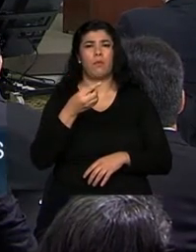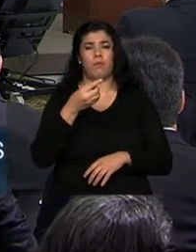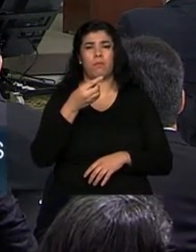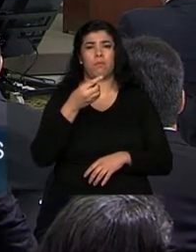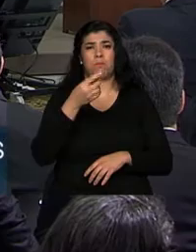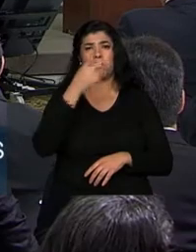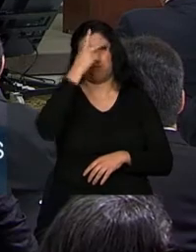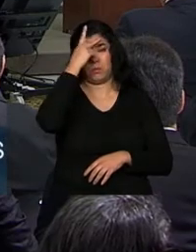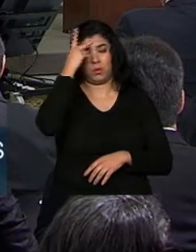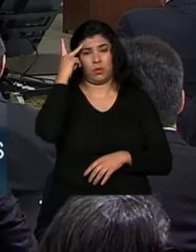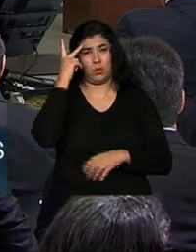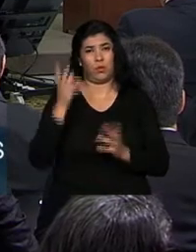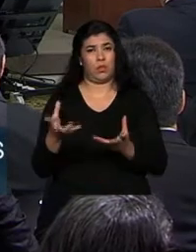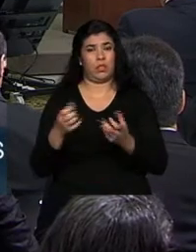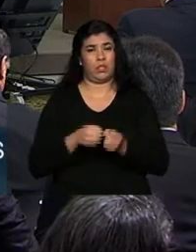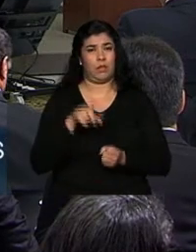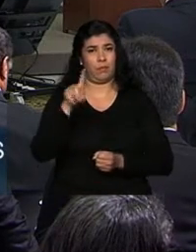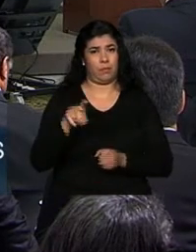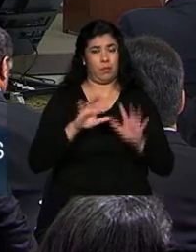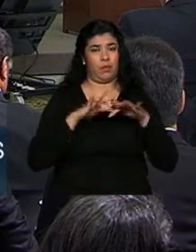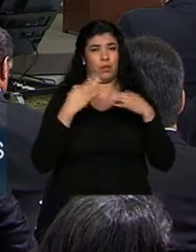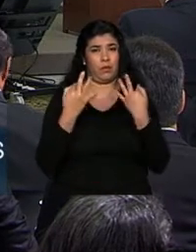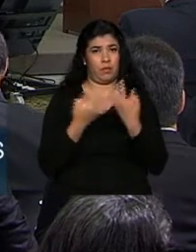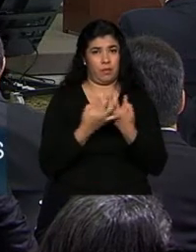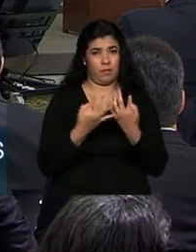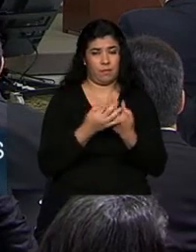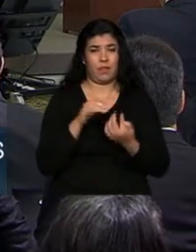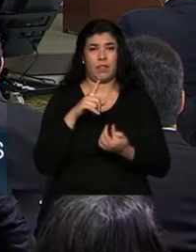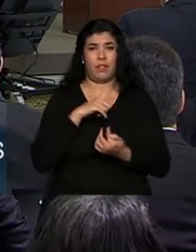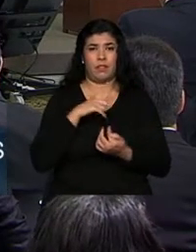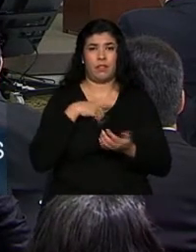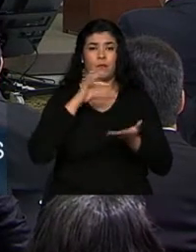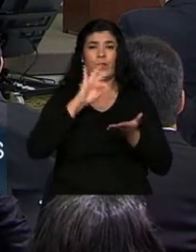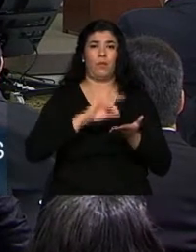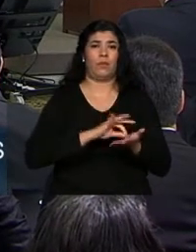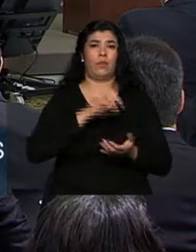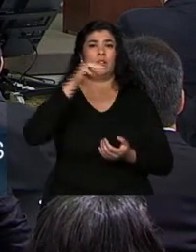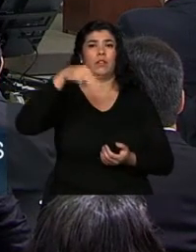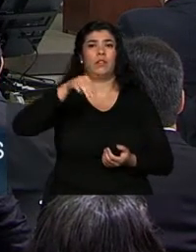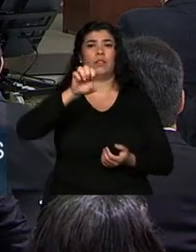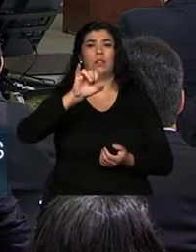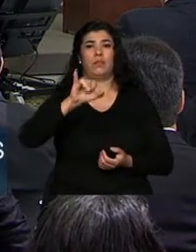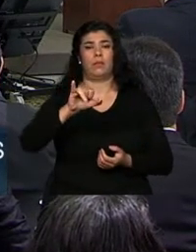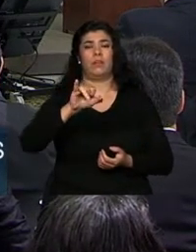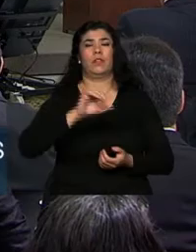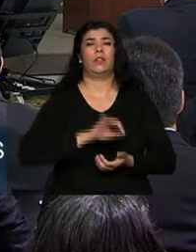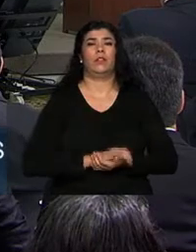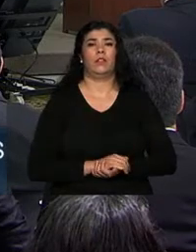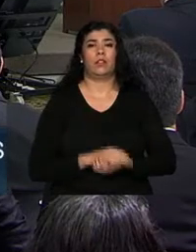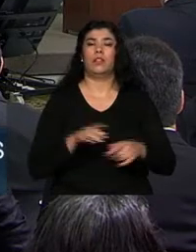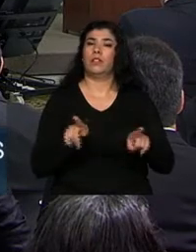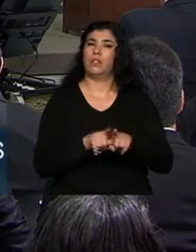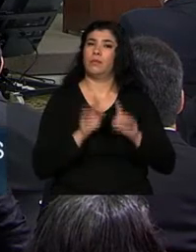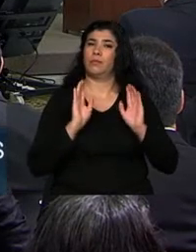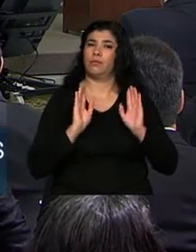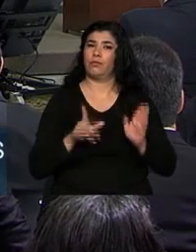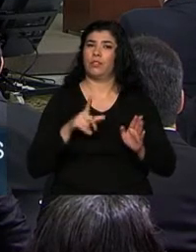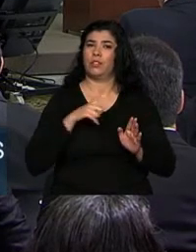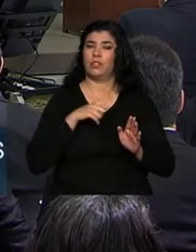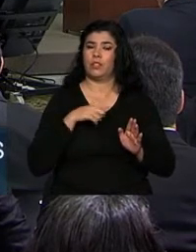beneficiários do Bolsa Família são MEIs. 500 mil de beneficiários do Bolsa Família também já